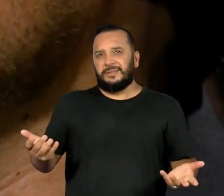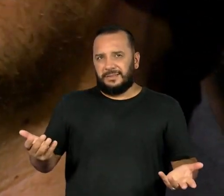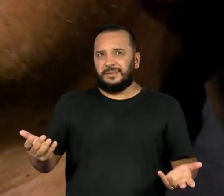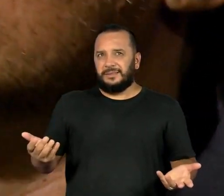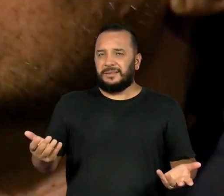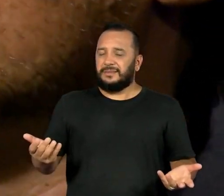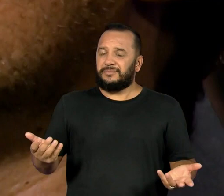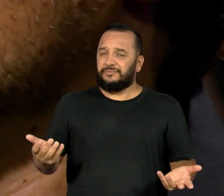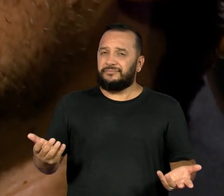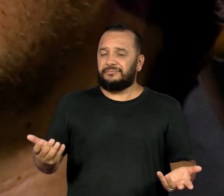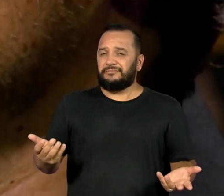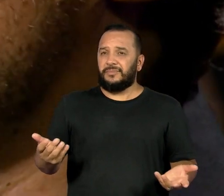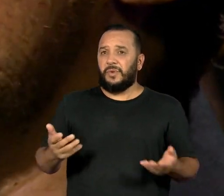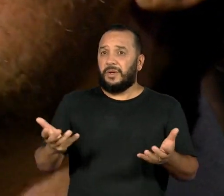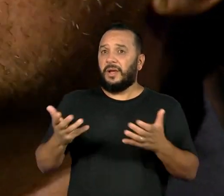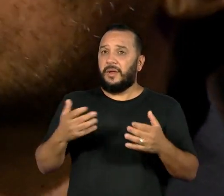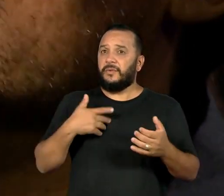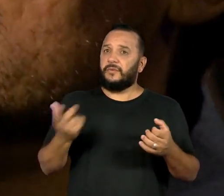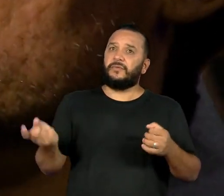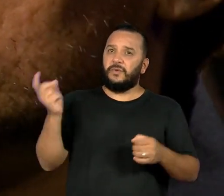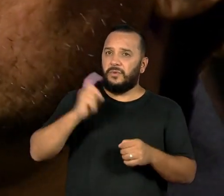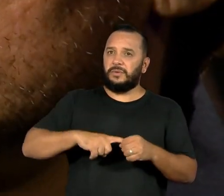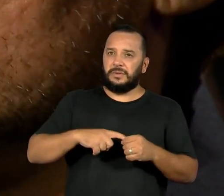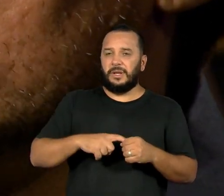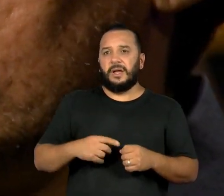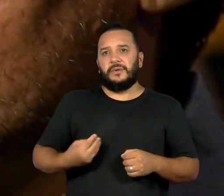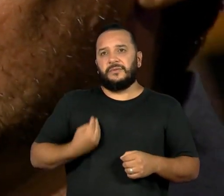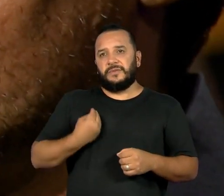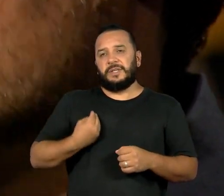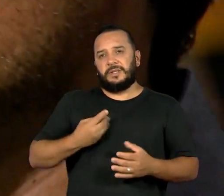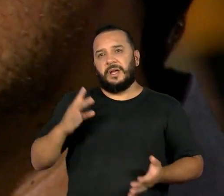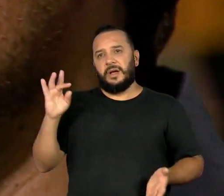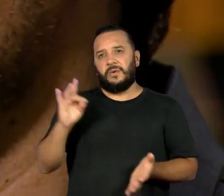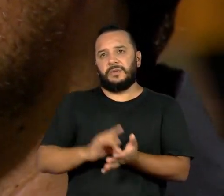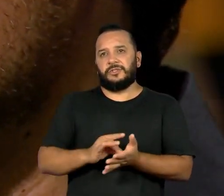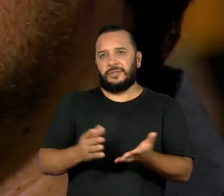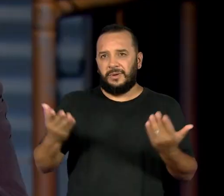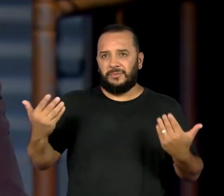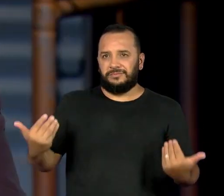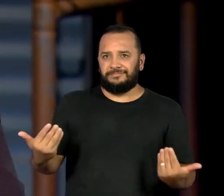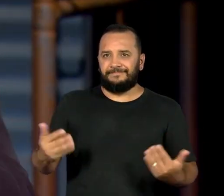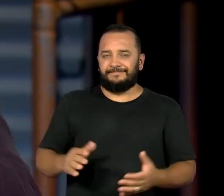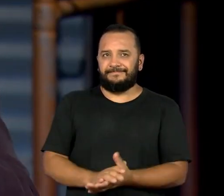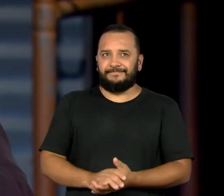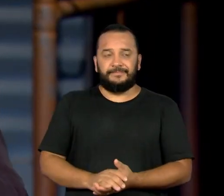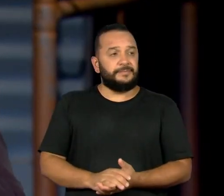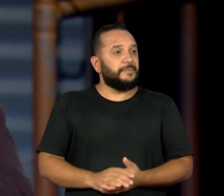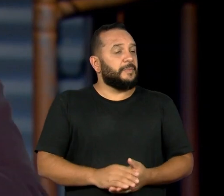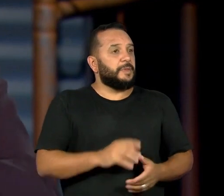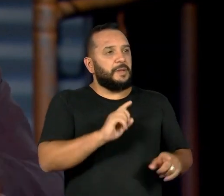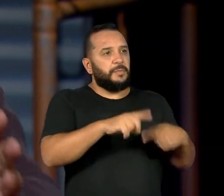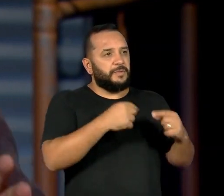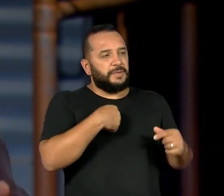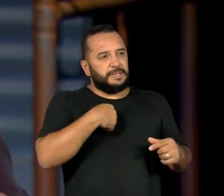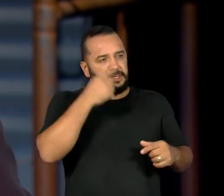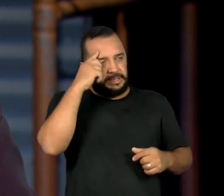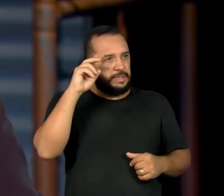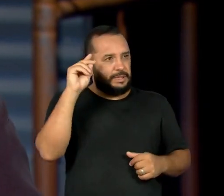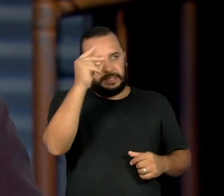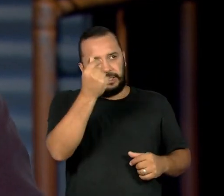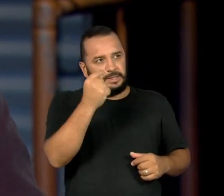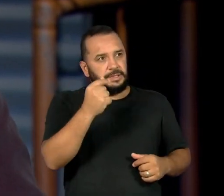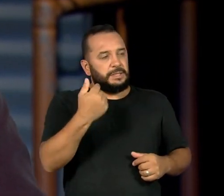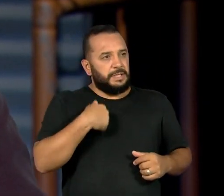da resiliência. Retomar a condição original. E qual foi a chave que você falou? Não, eu vou abrir